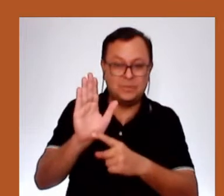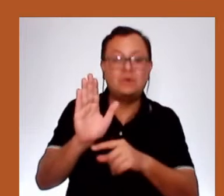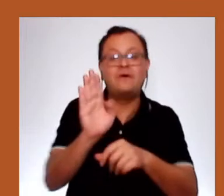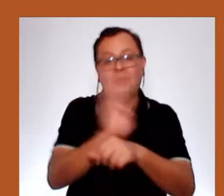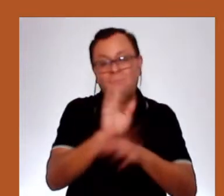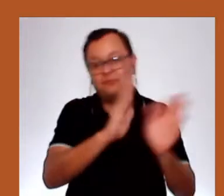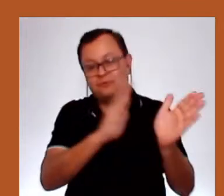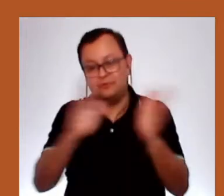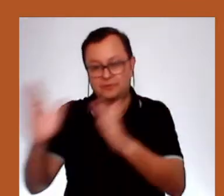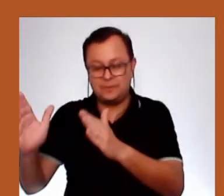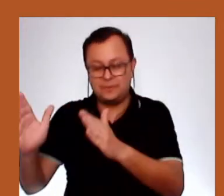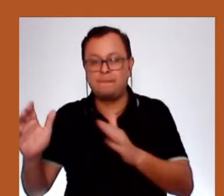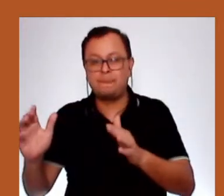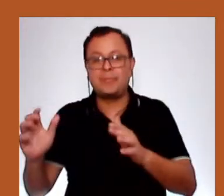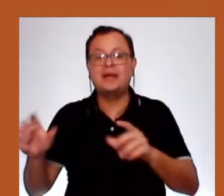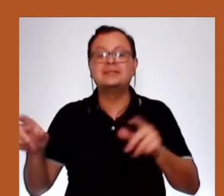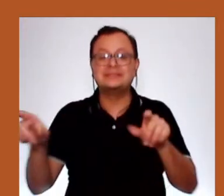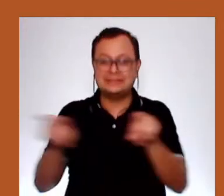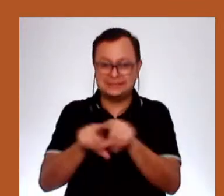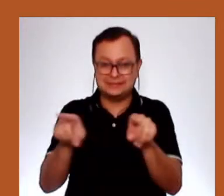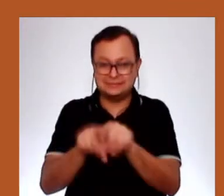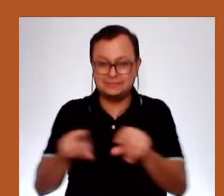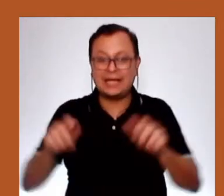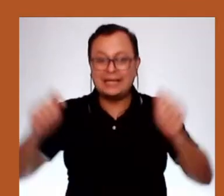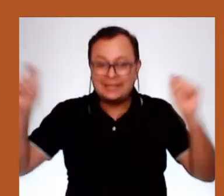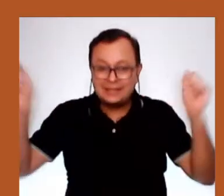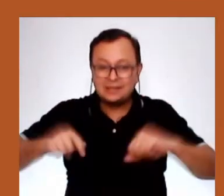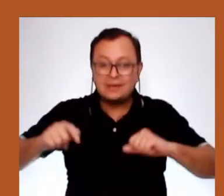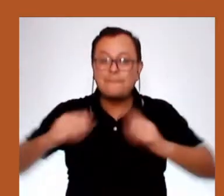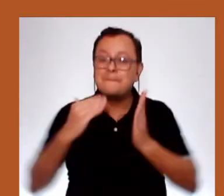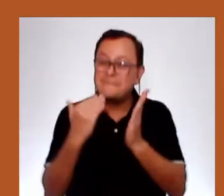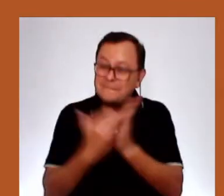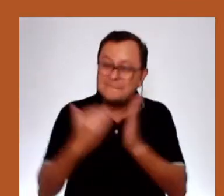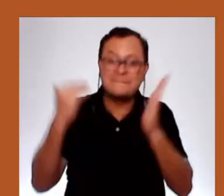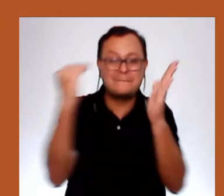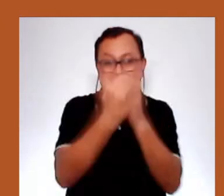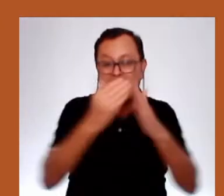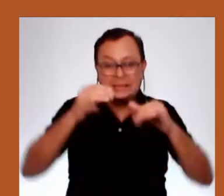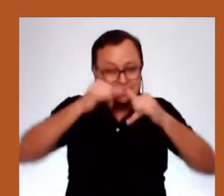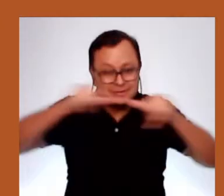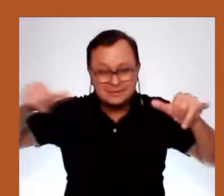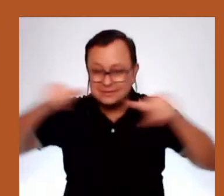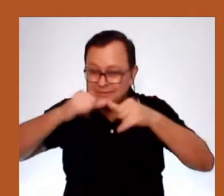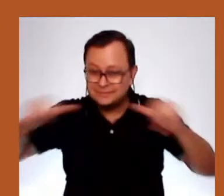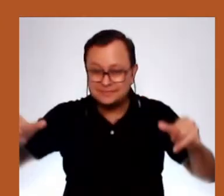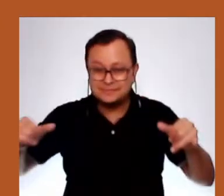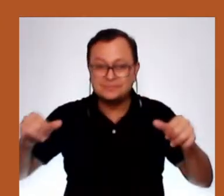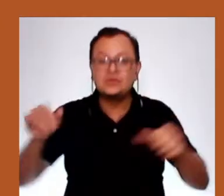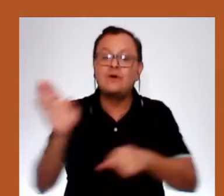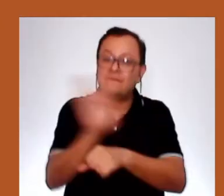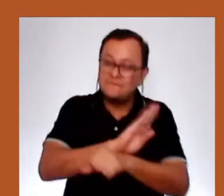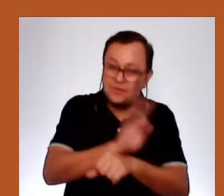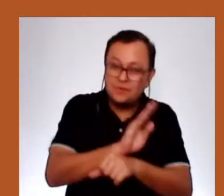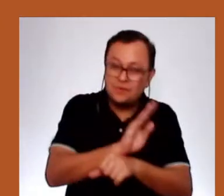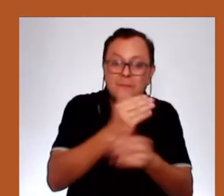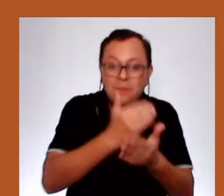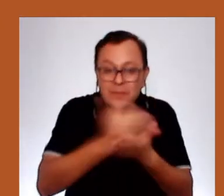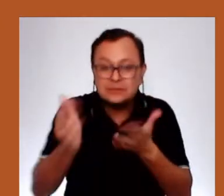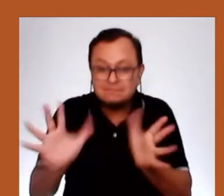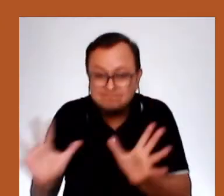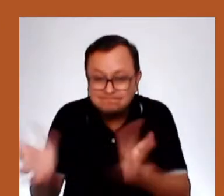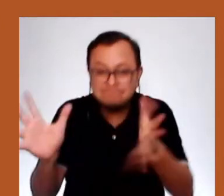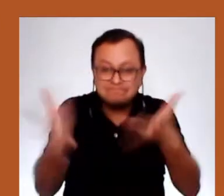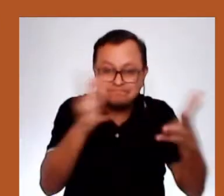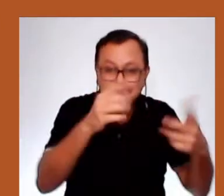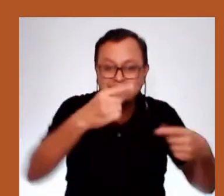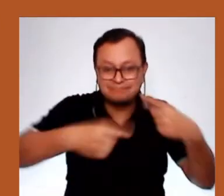que fosse possível se falar mais sobre isso. Que esse documentário pudesse disparar discussões como essas, como